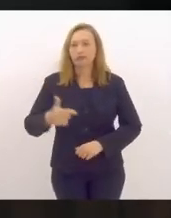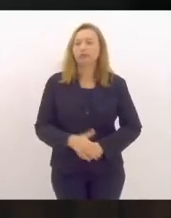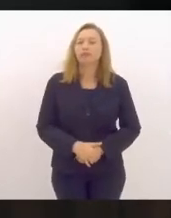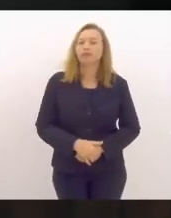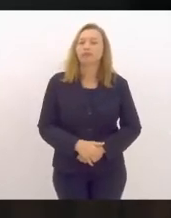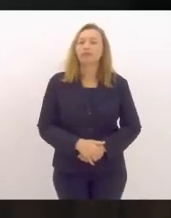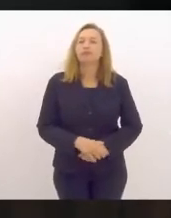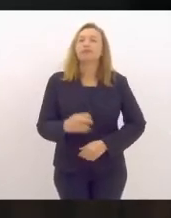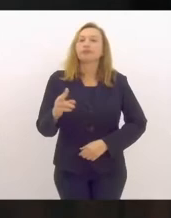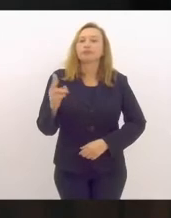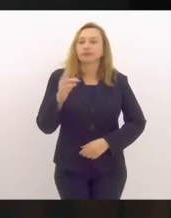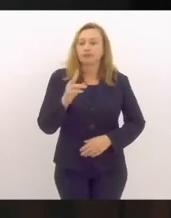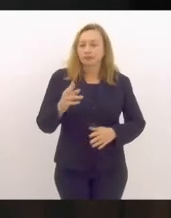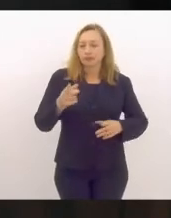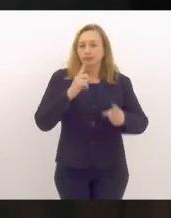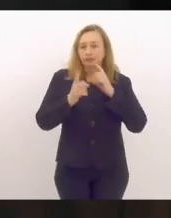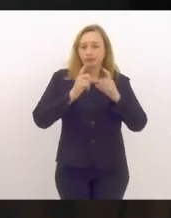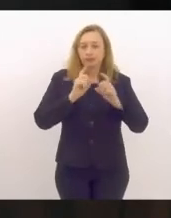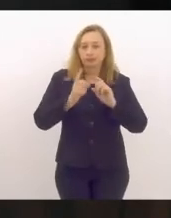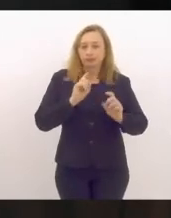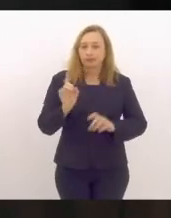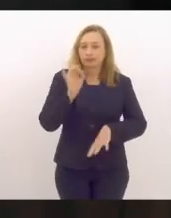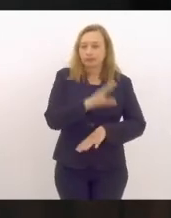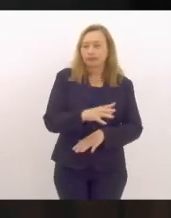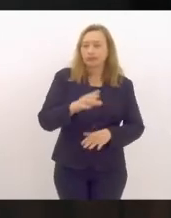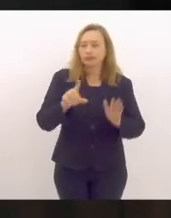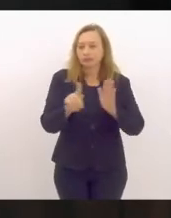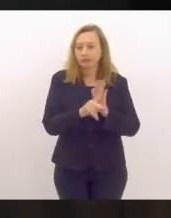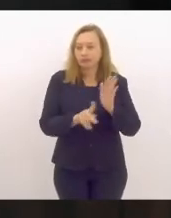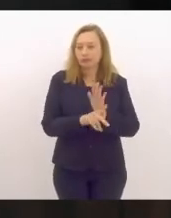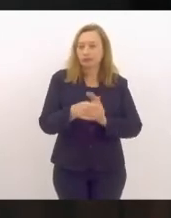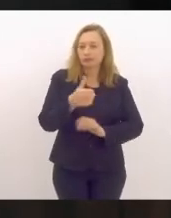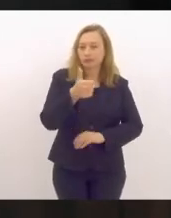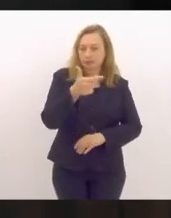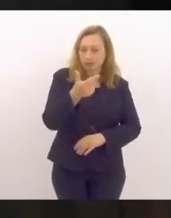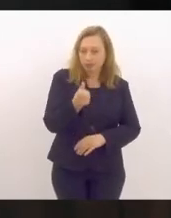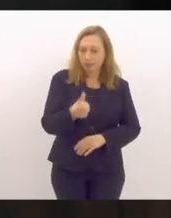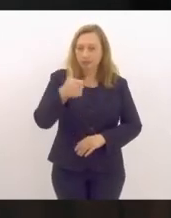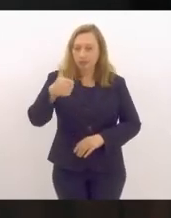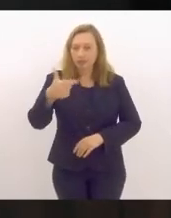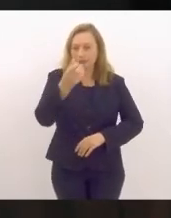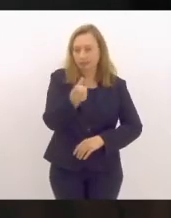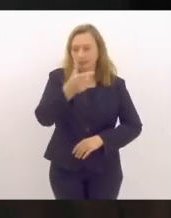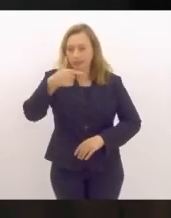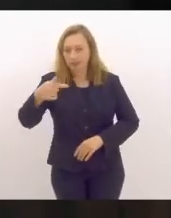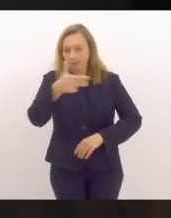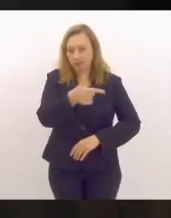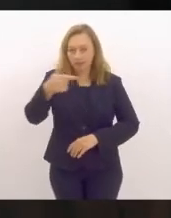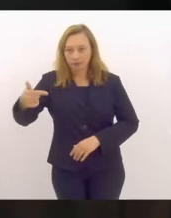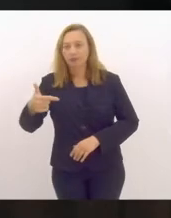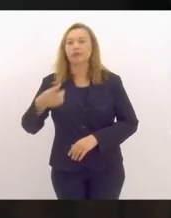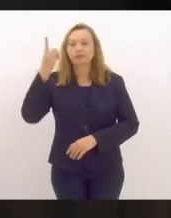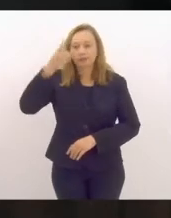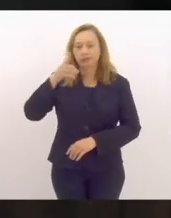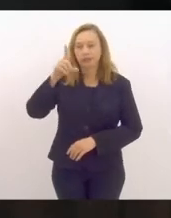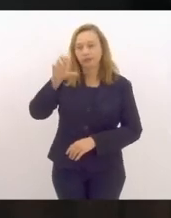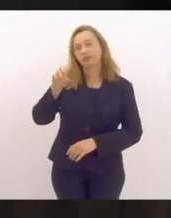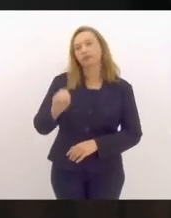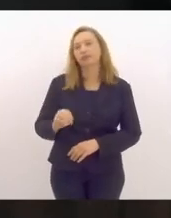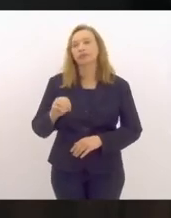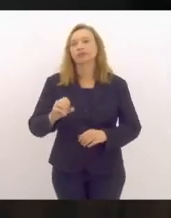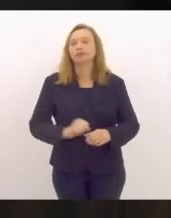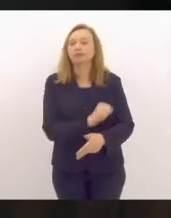Em regime de urgência, em discussão única, projeto de lei 6167 de 22, de autoria do deputado Léo Vieira, que autoriza o Poder